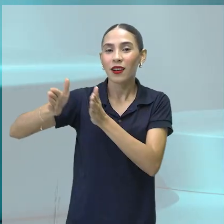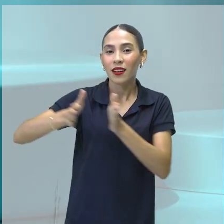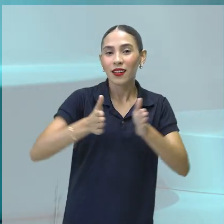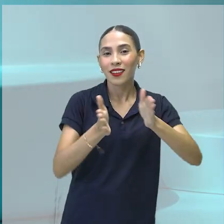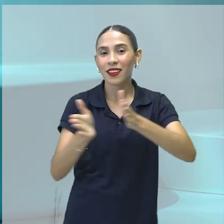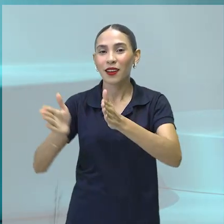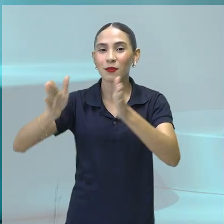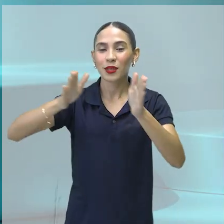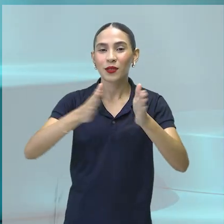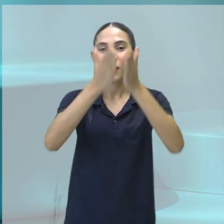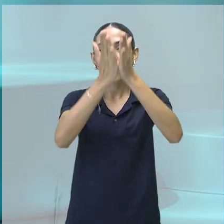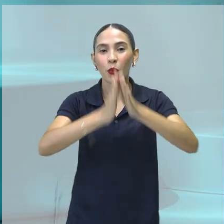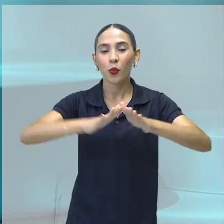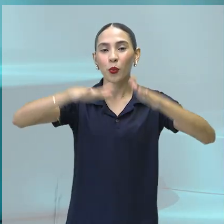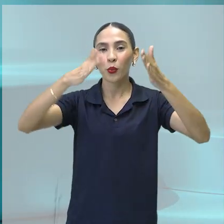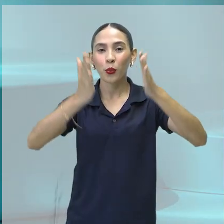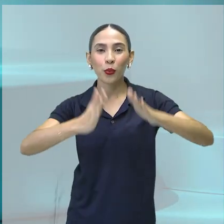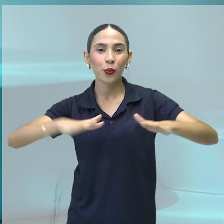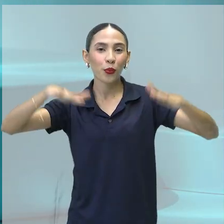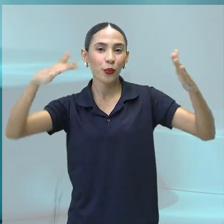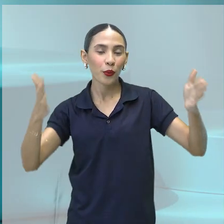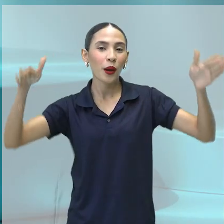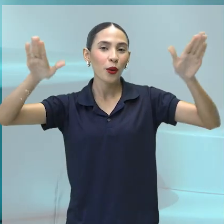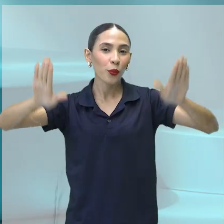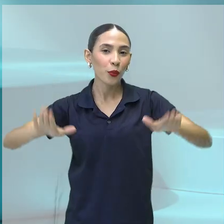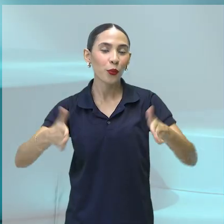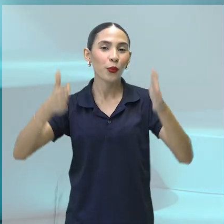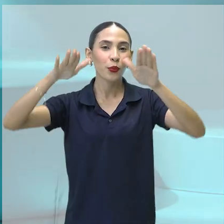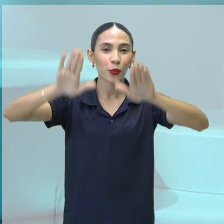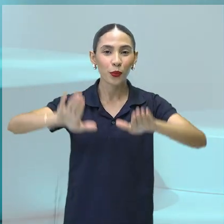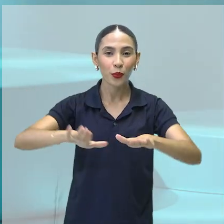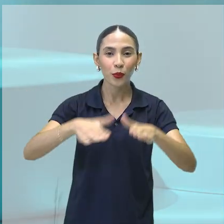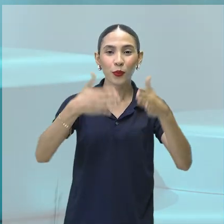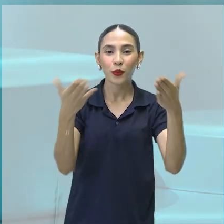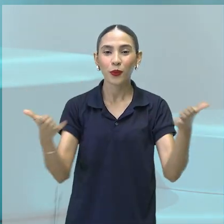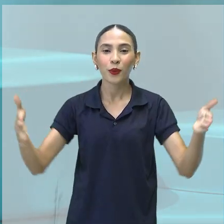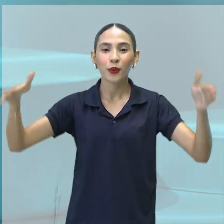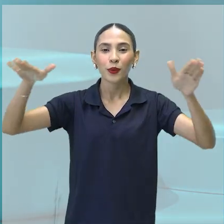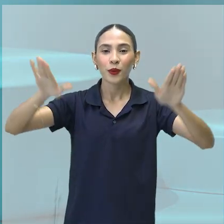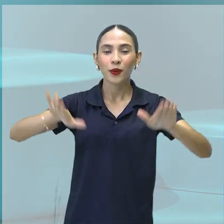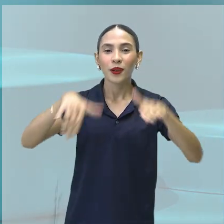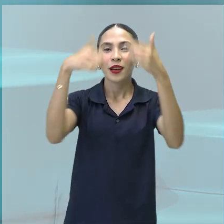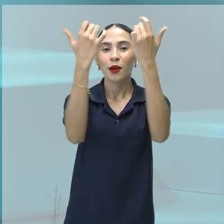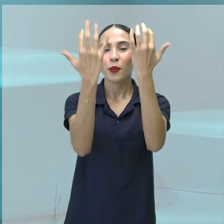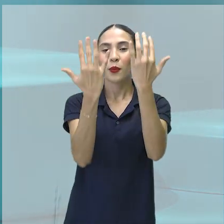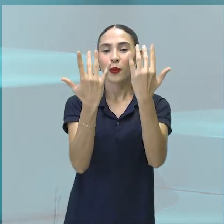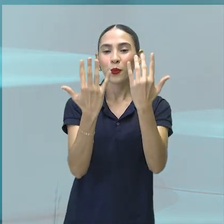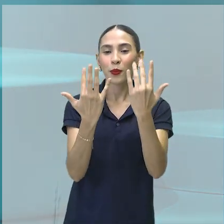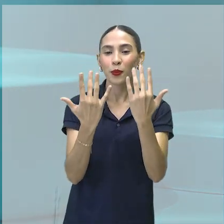que sobem, que descem, filetes bem